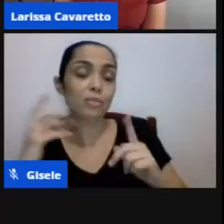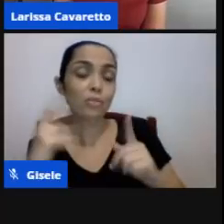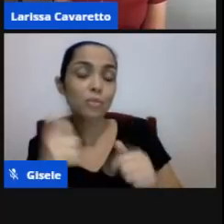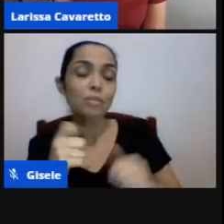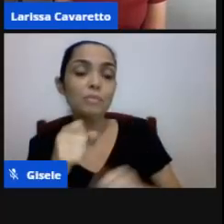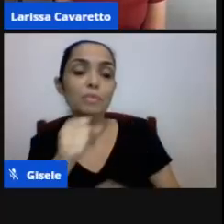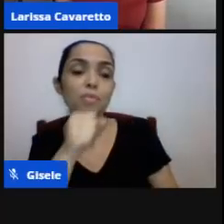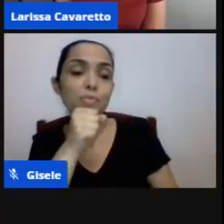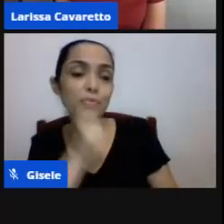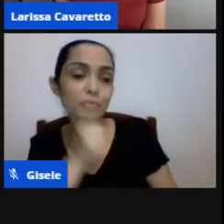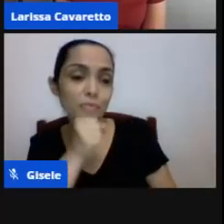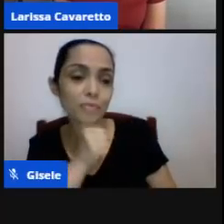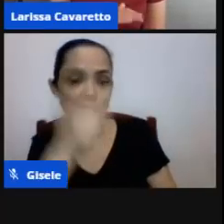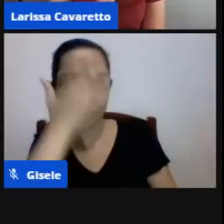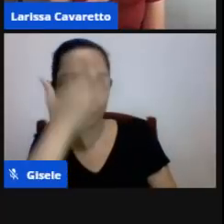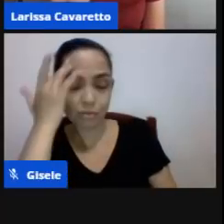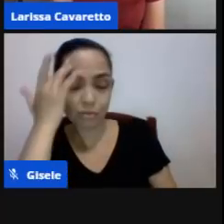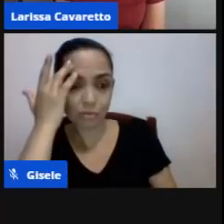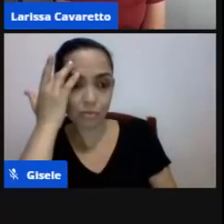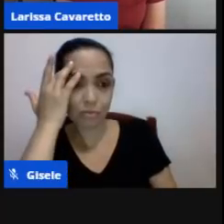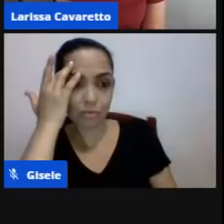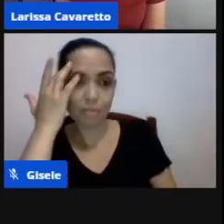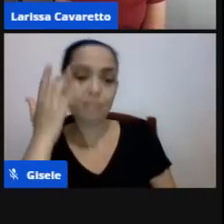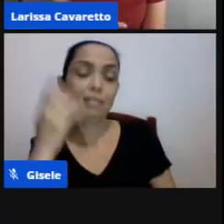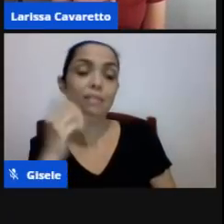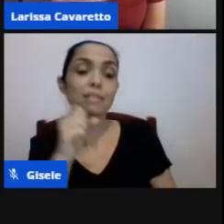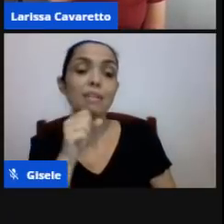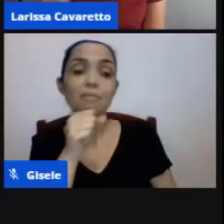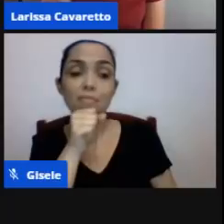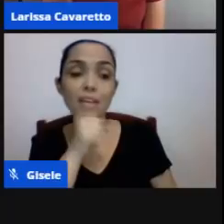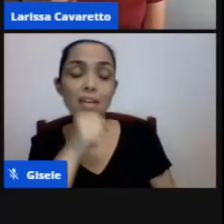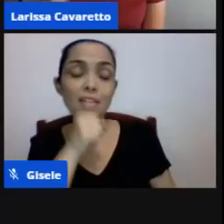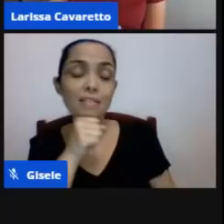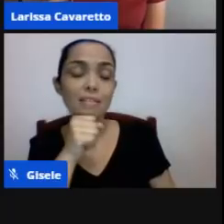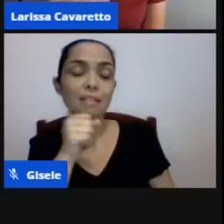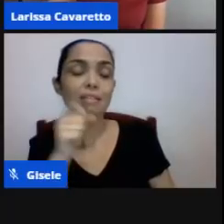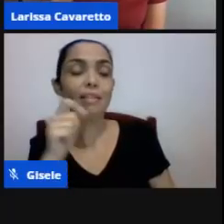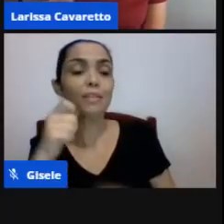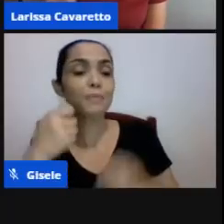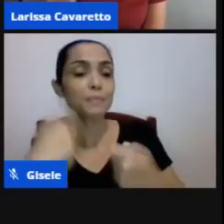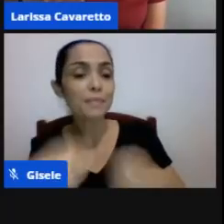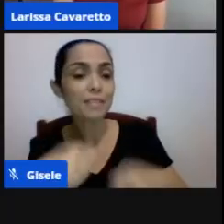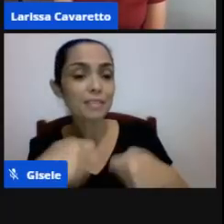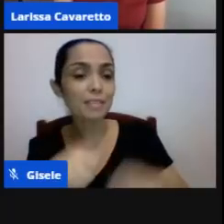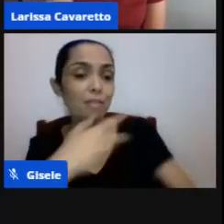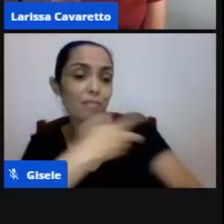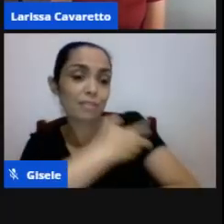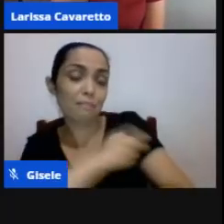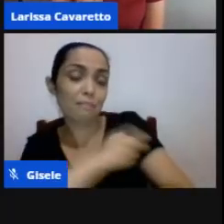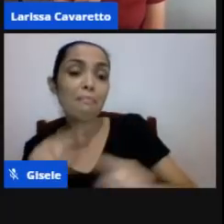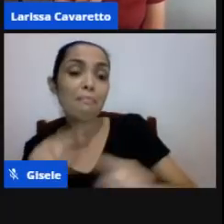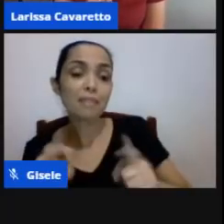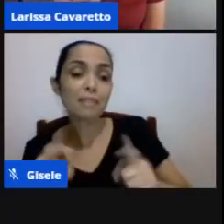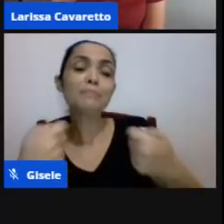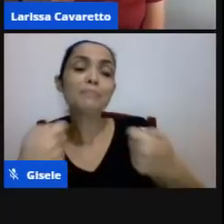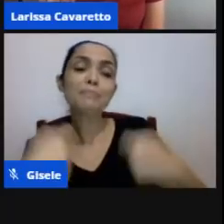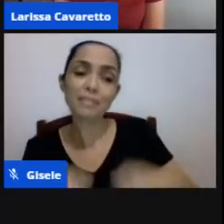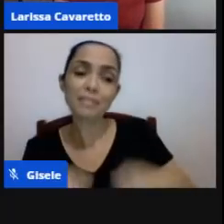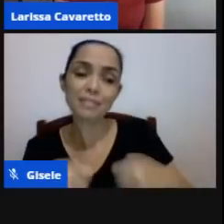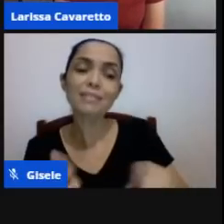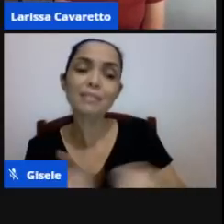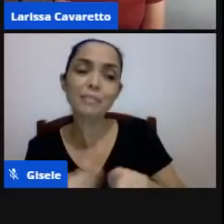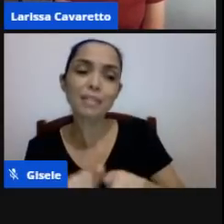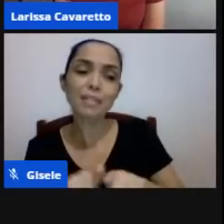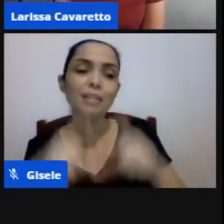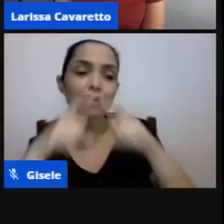têm uma menor eficácia. Isso para todas as vacinas. Então, você pode trazer um problema para uma outra pessoa, ainda que você não